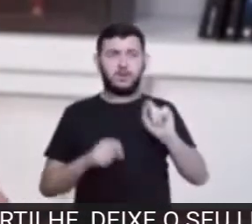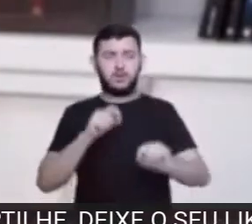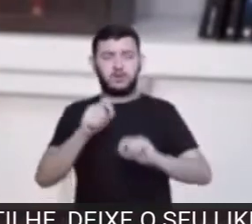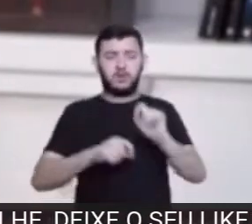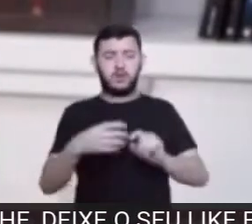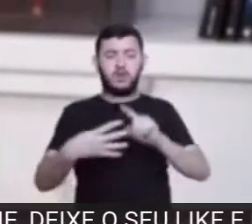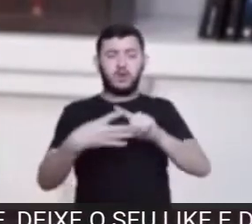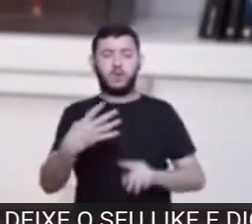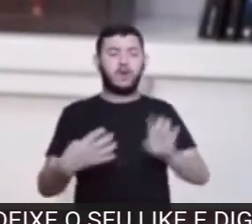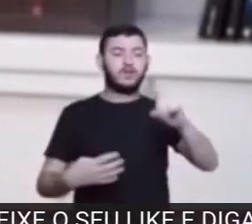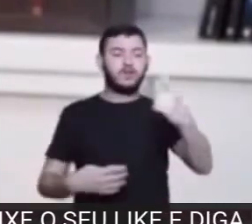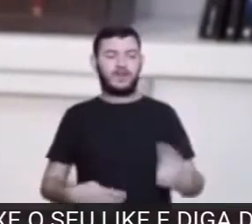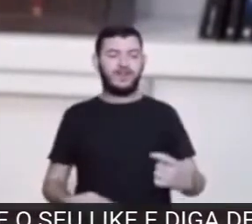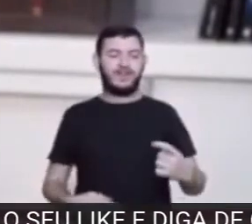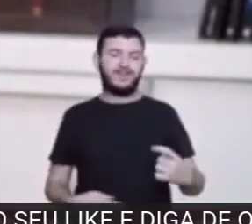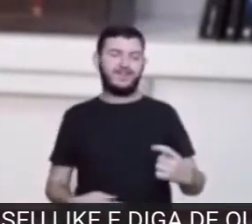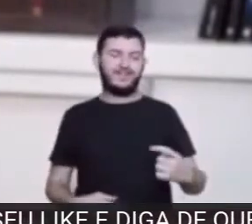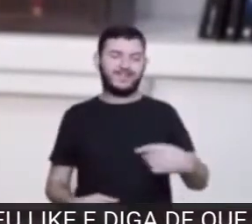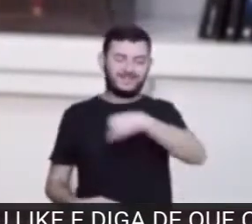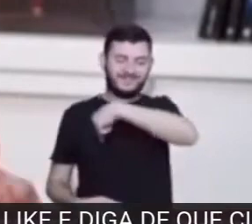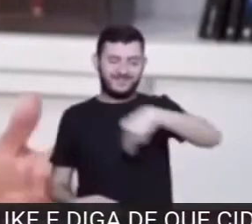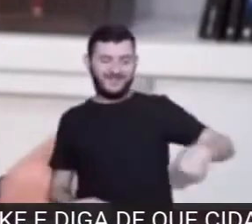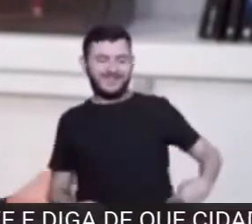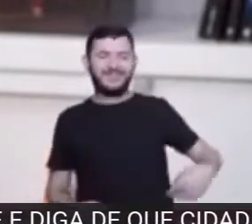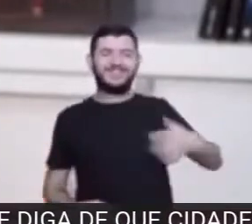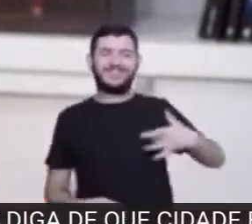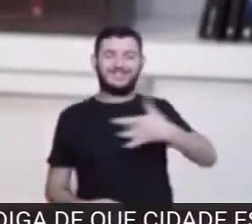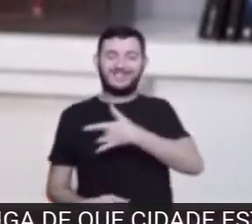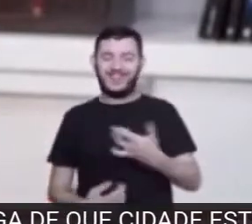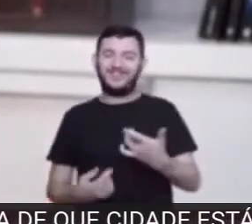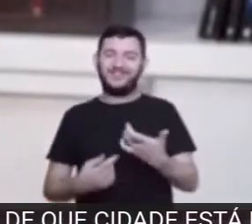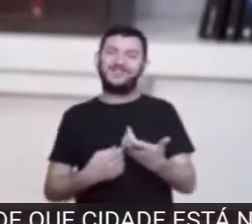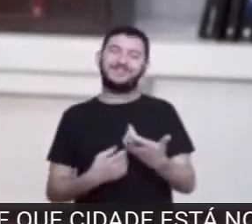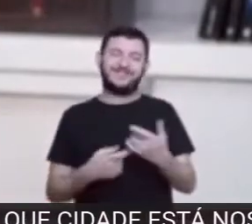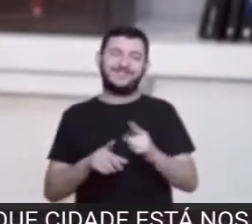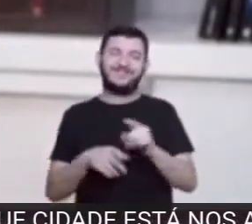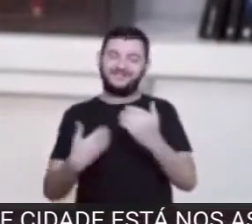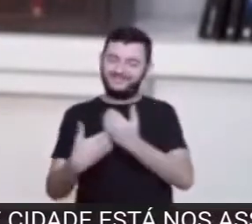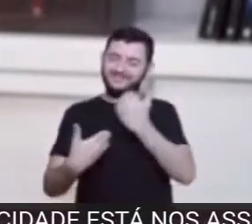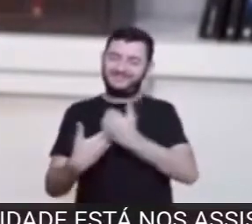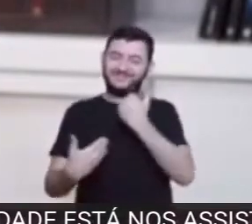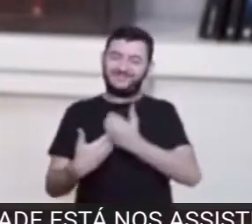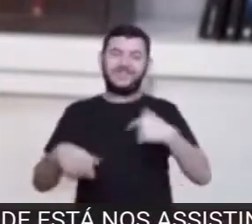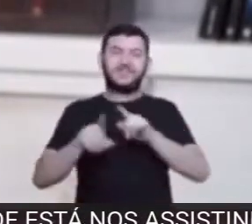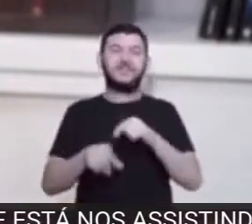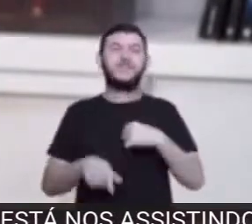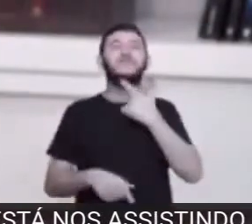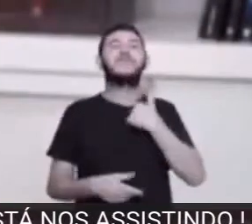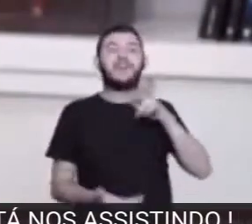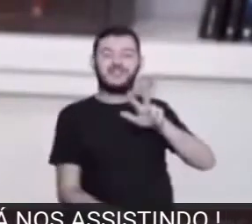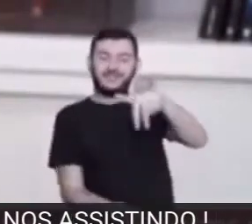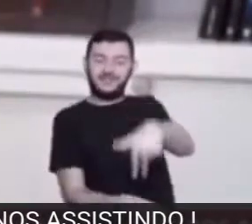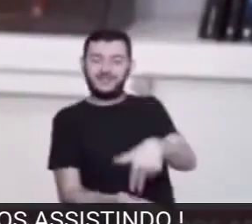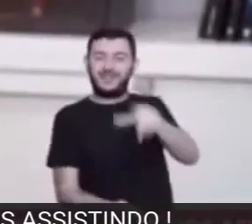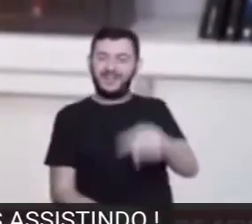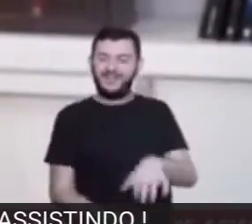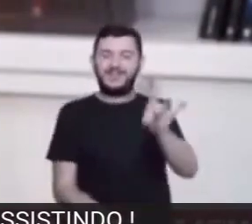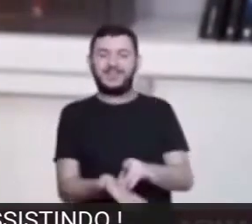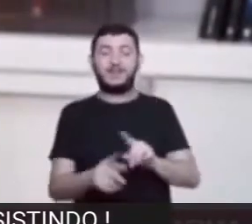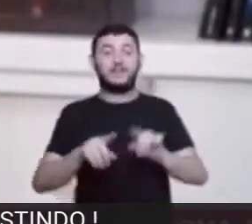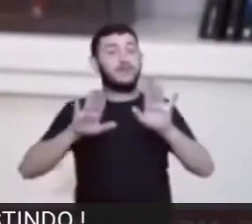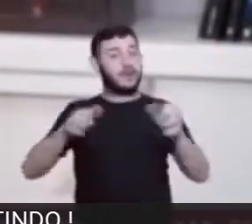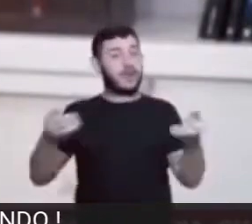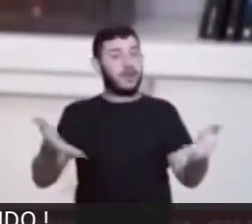Então, a minha vontade de ir é enorme. Eu agora estou com um problema que eu vou fazer uma viagem para 4 ou 5 estados do